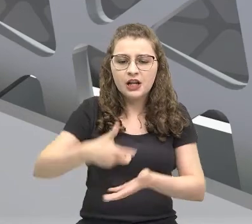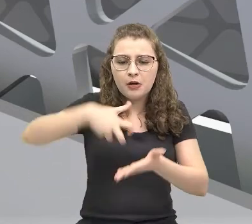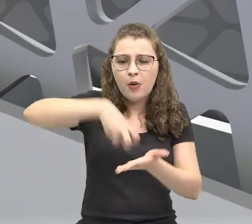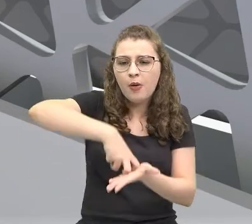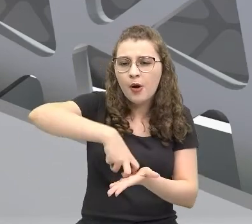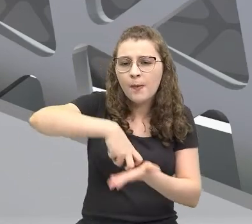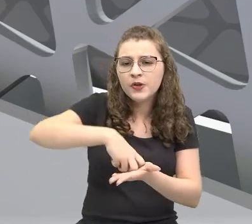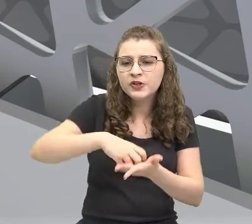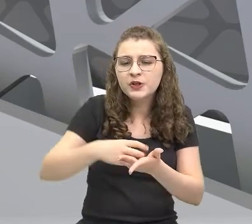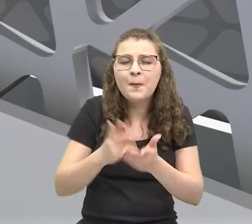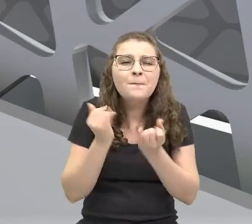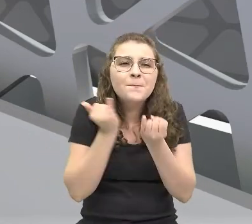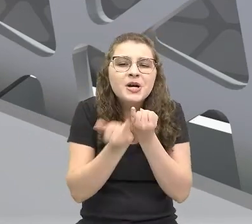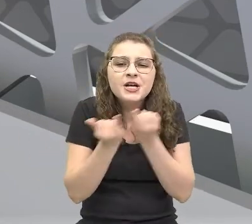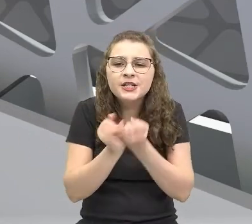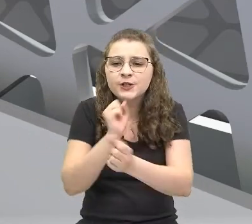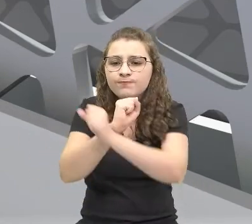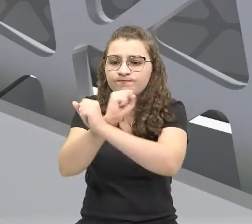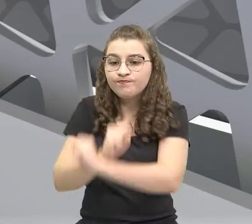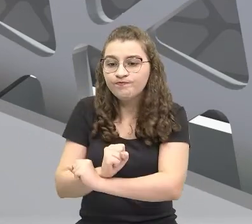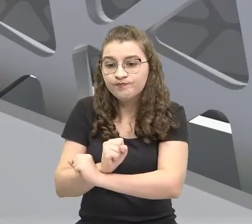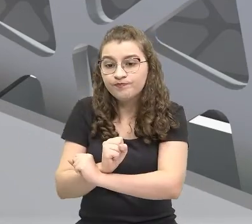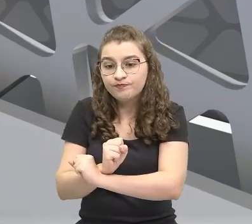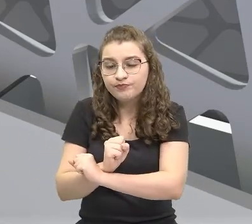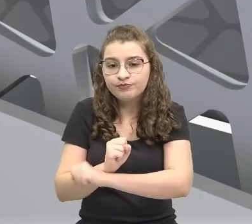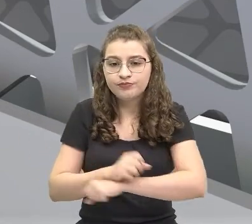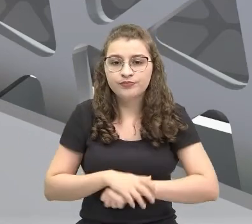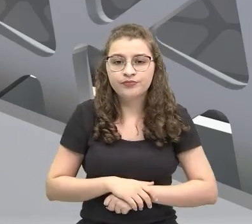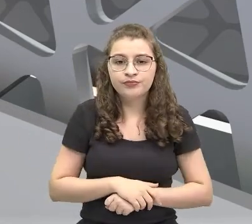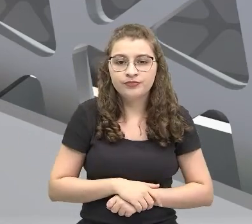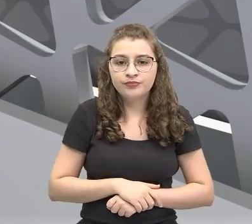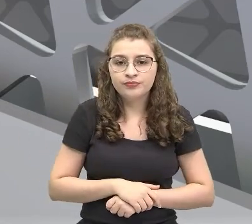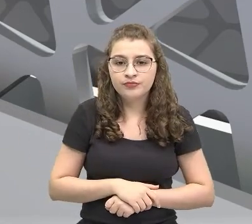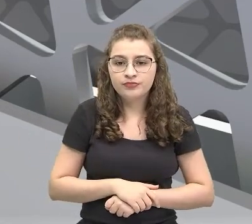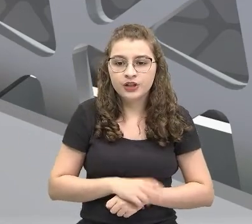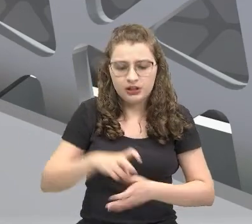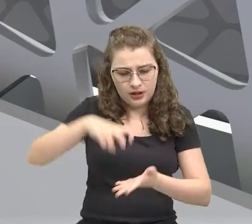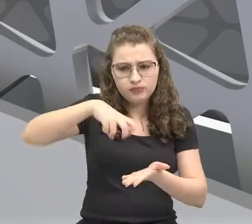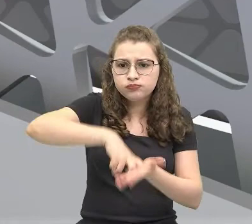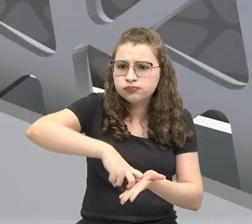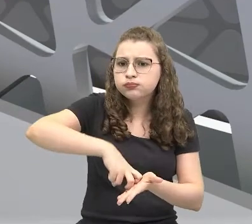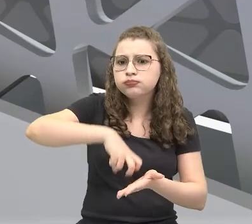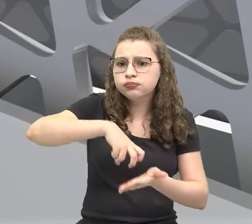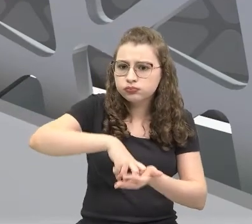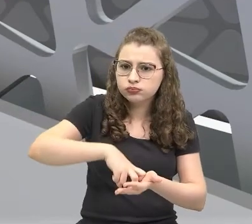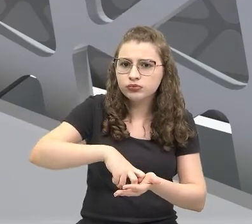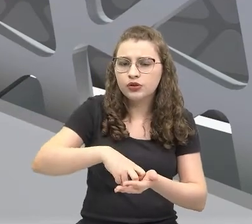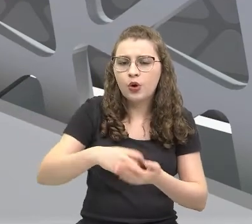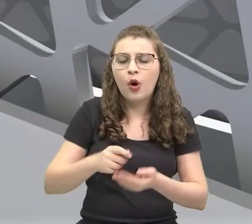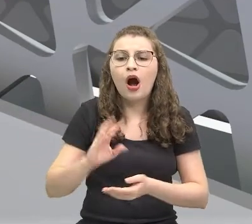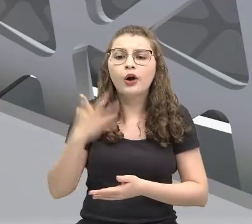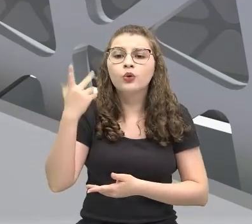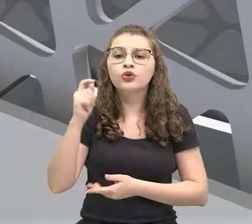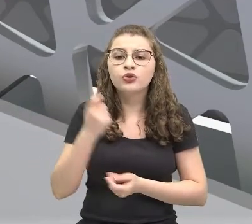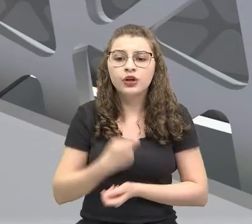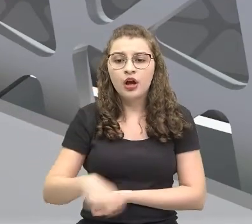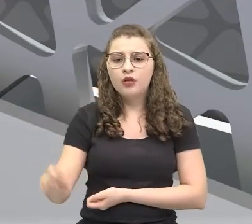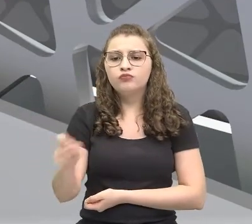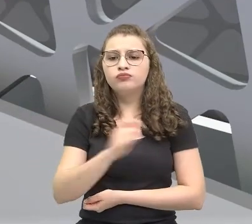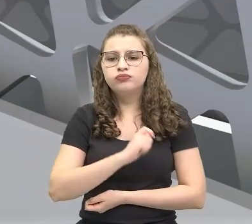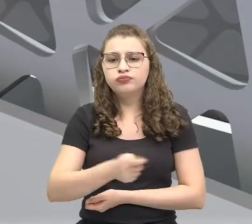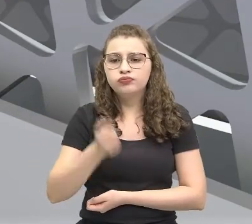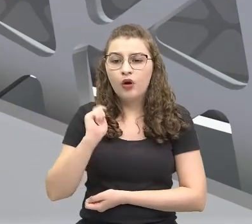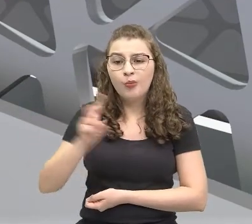com aquelas que os escravos recebiam, tá? Penas, entendam, castigos. Isso porque a gente tem uma